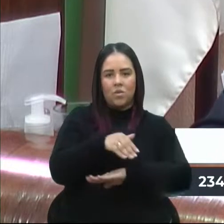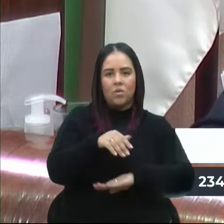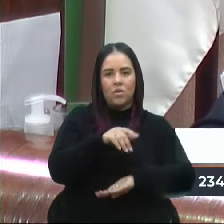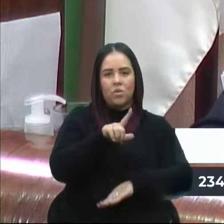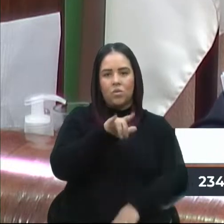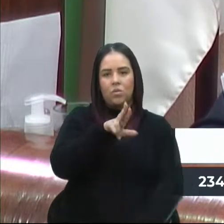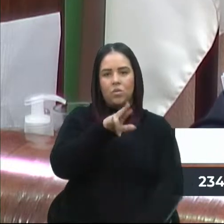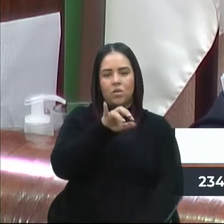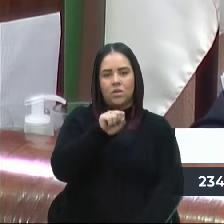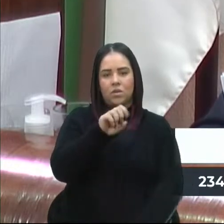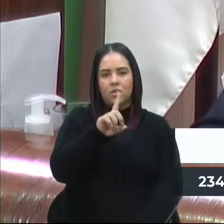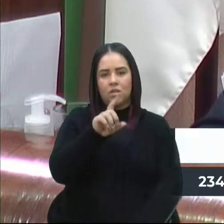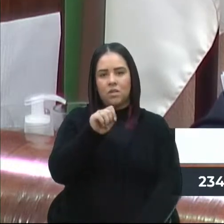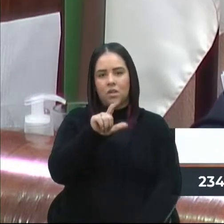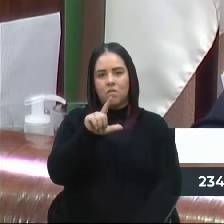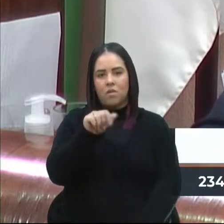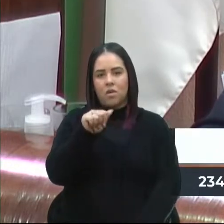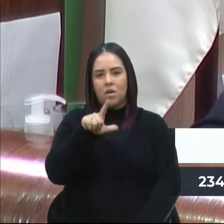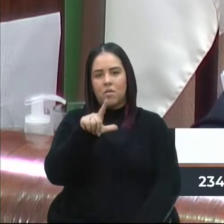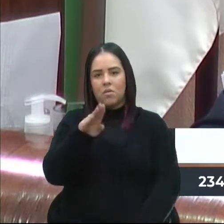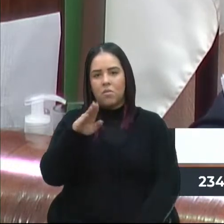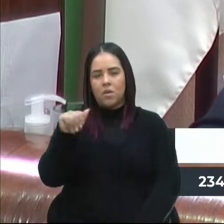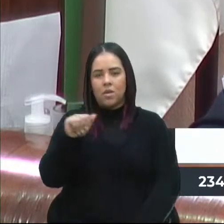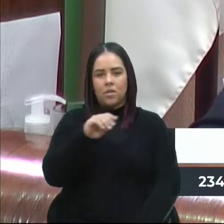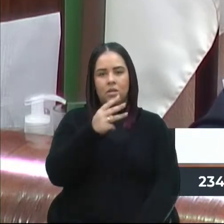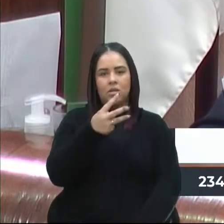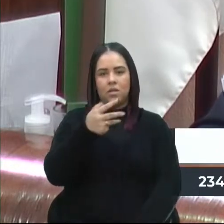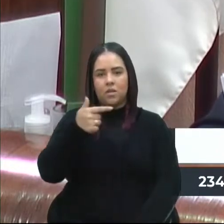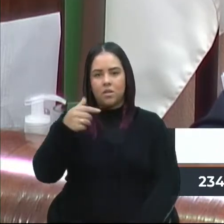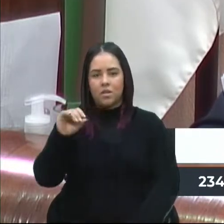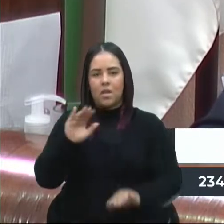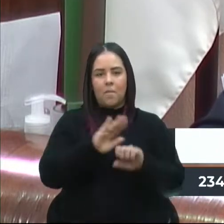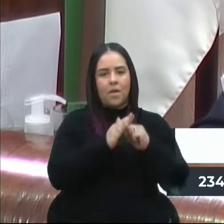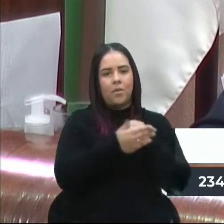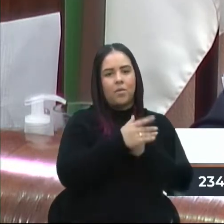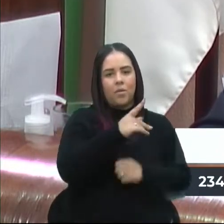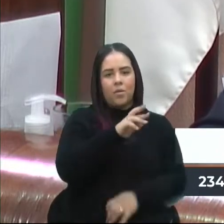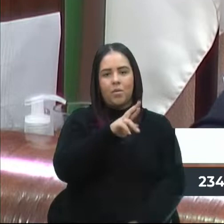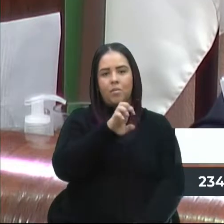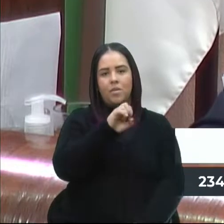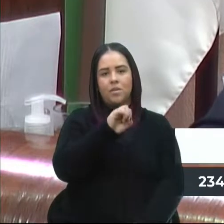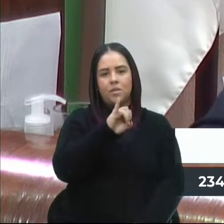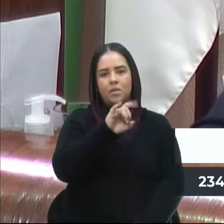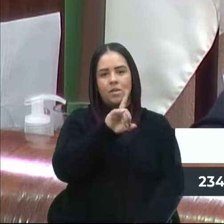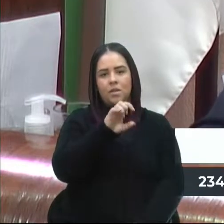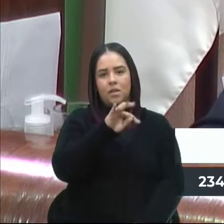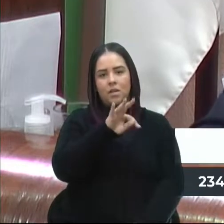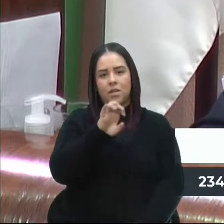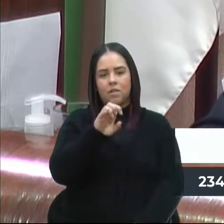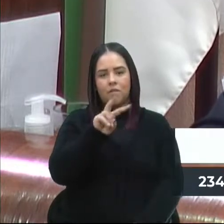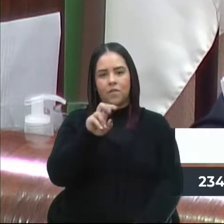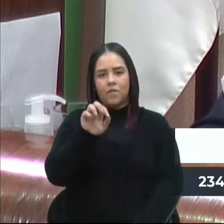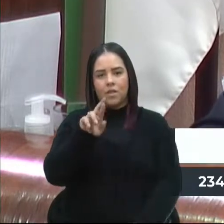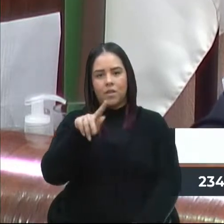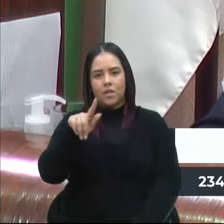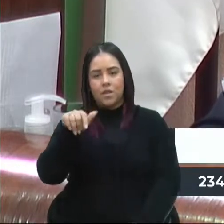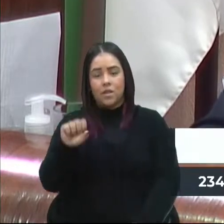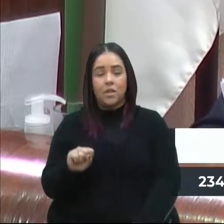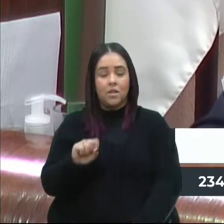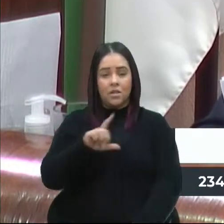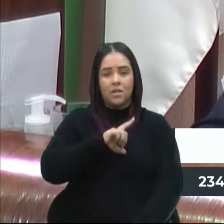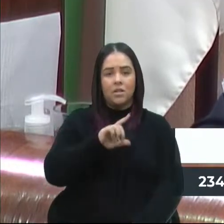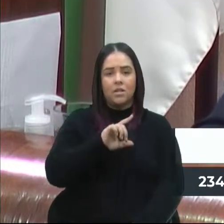370 bairro Presidente Vargas atende 635 685 alunos